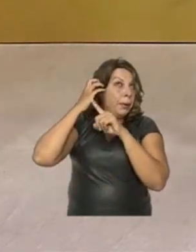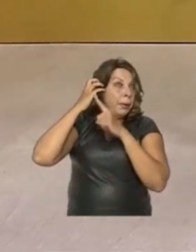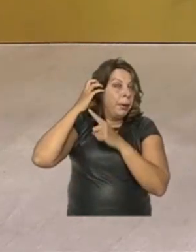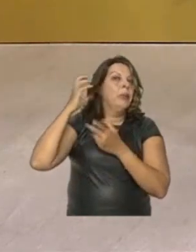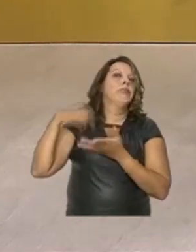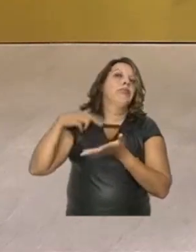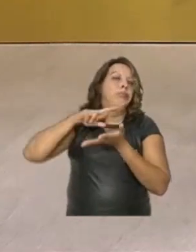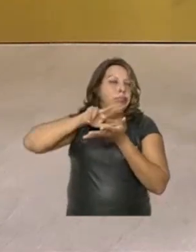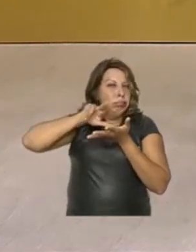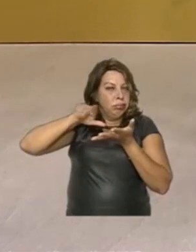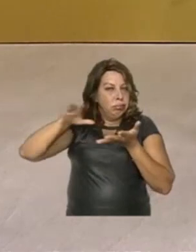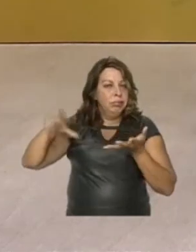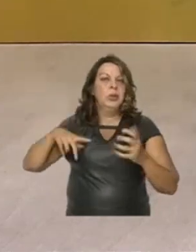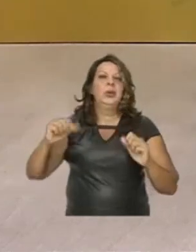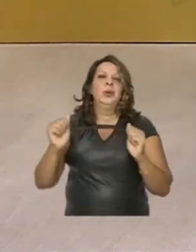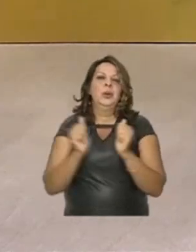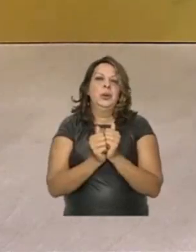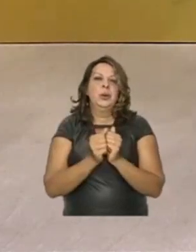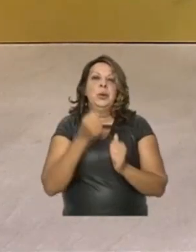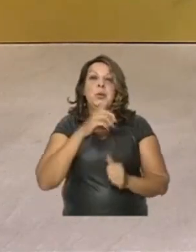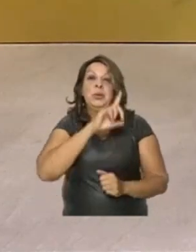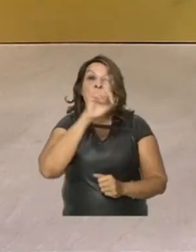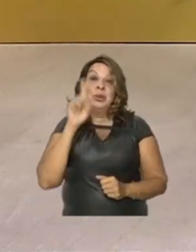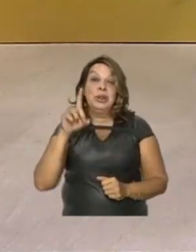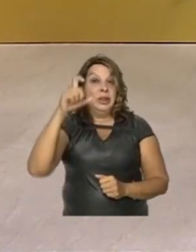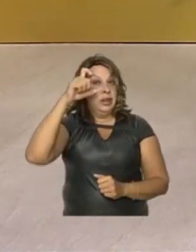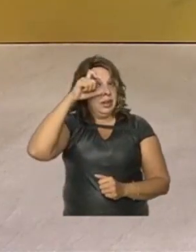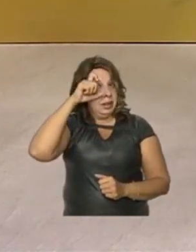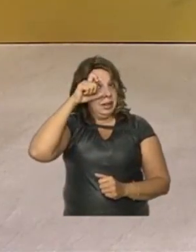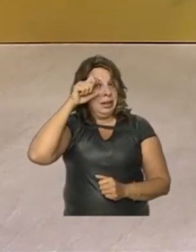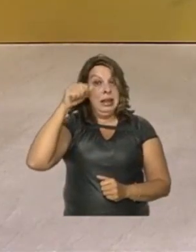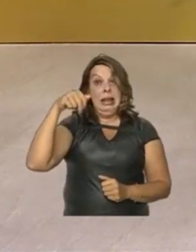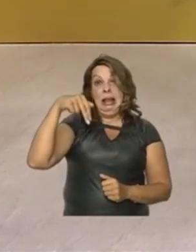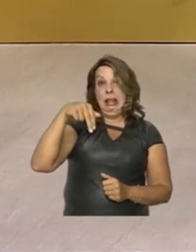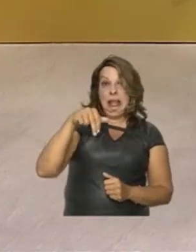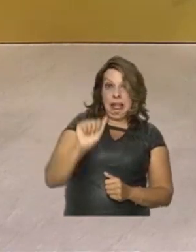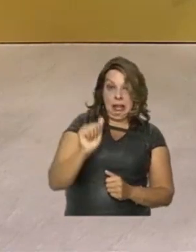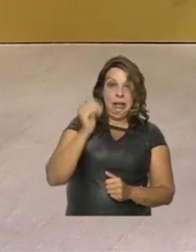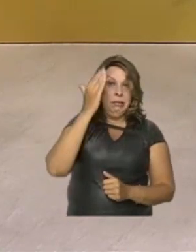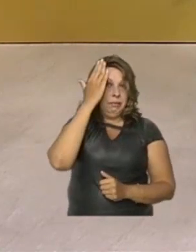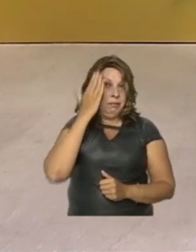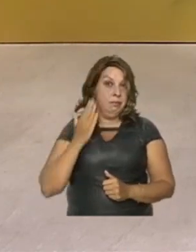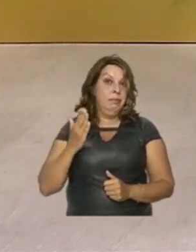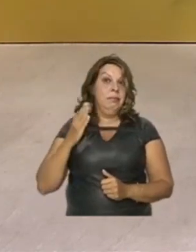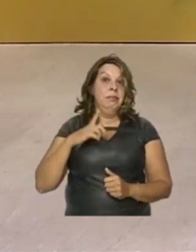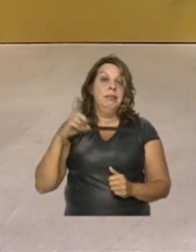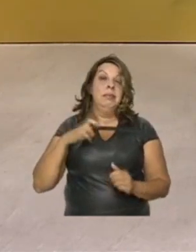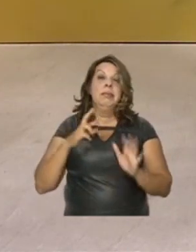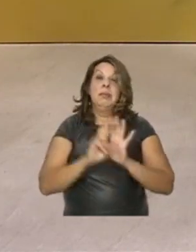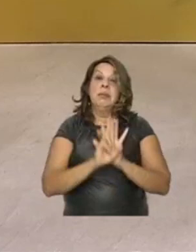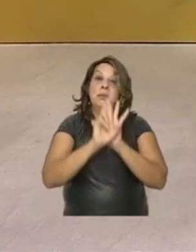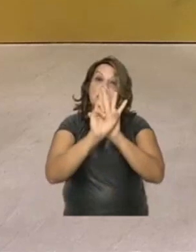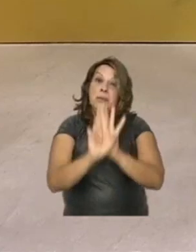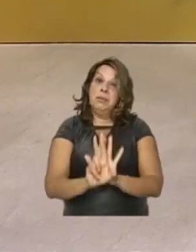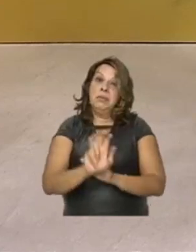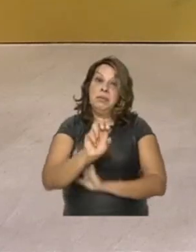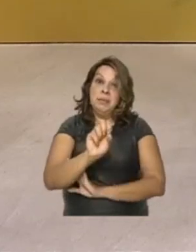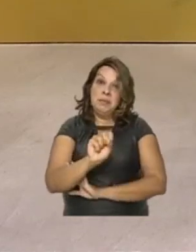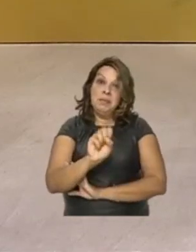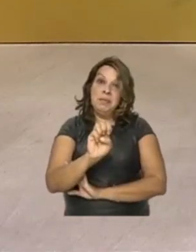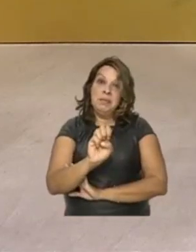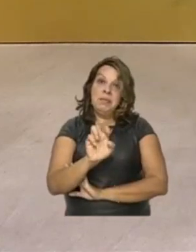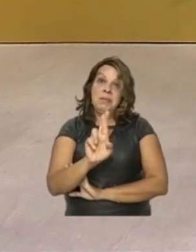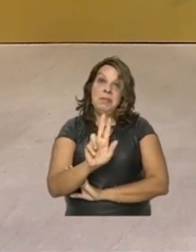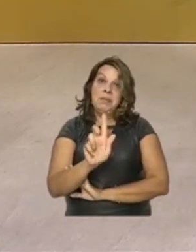FM. Vamos dar um bom dia especial para Ana Carolina de Jesus, ela que é auditora e representante da Sérgio Estão Auditores